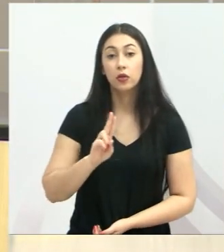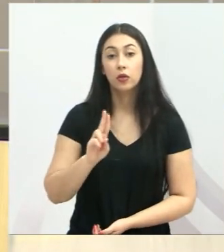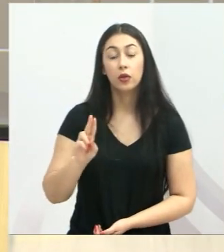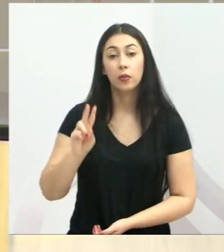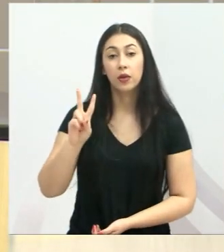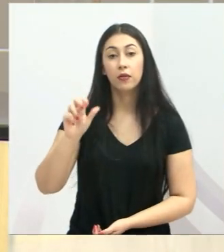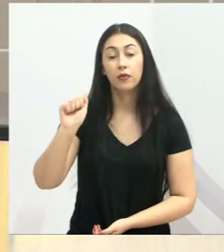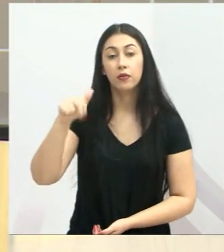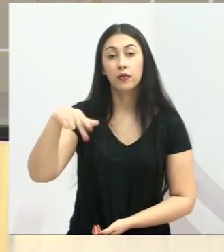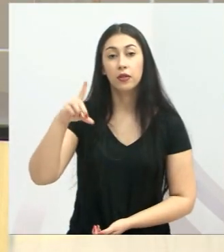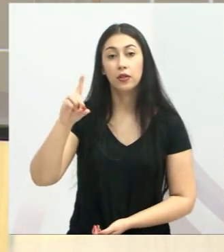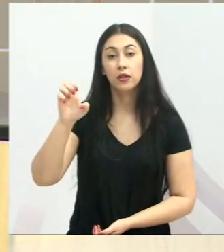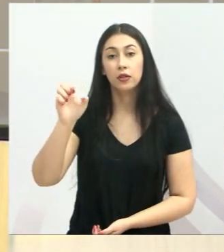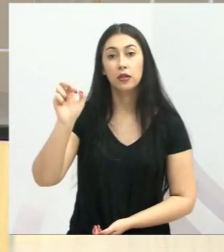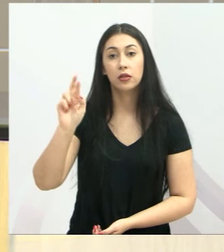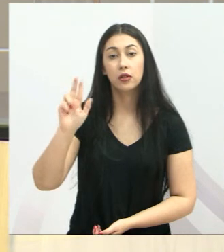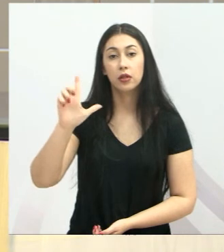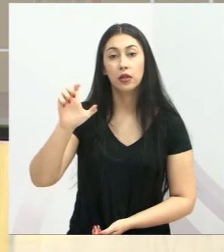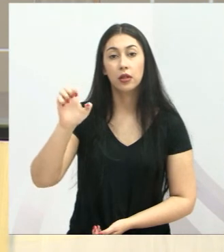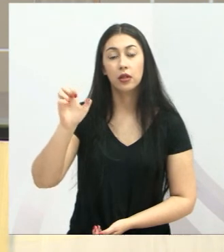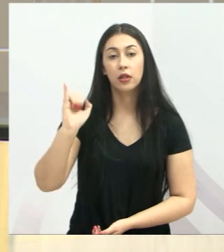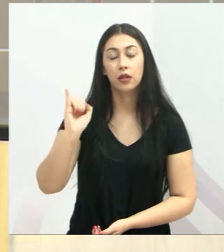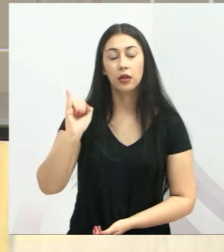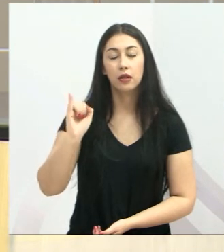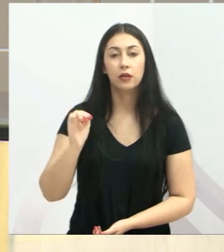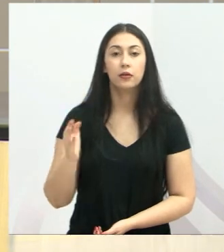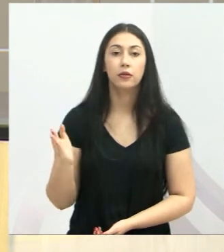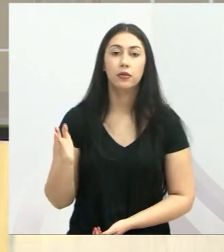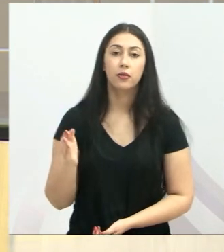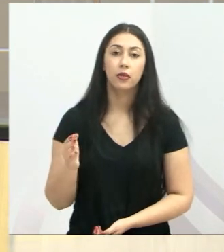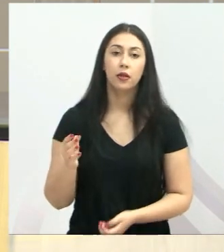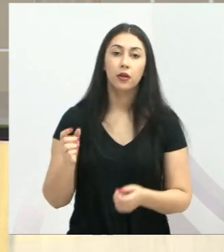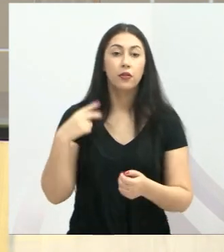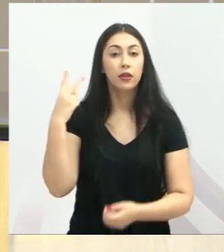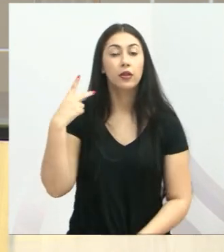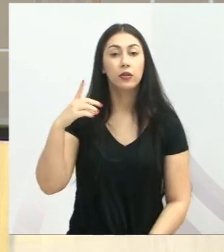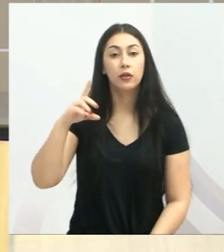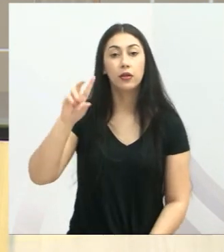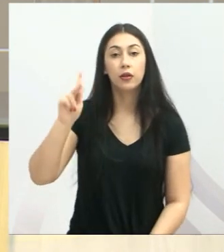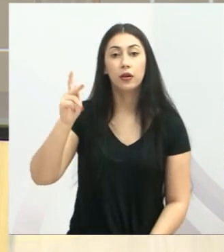Vanderlei dos Santos, vereador Hernani Barreto e Edgar Sasaki.